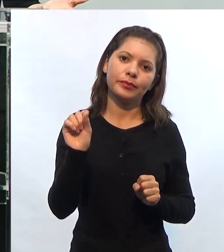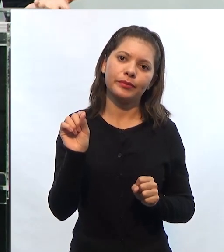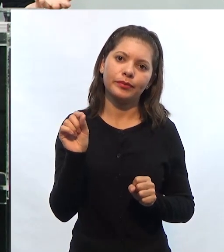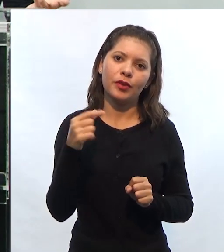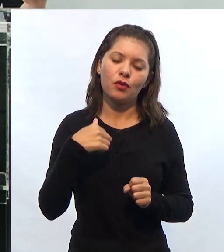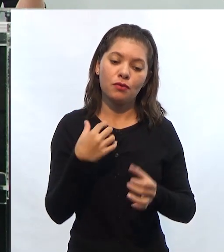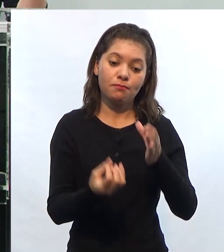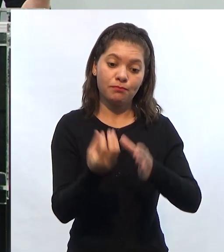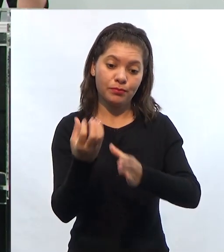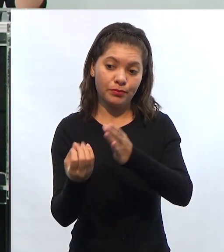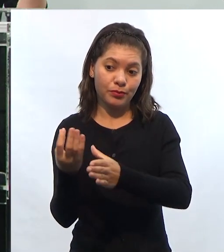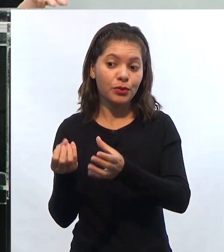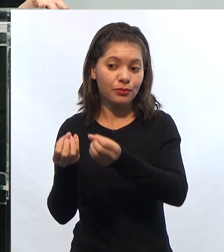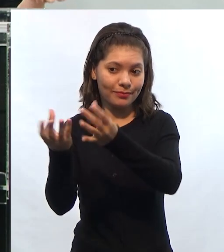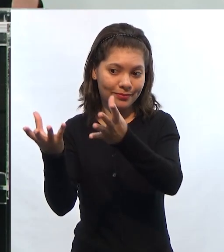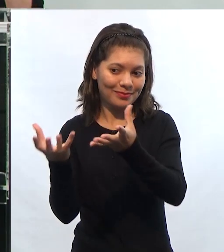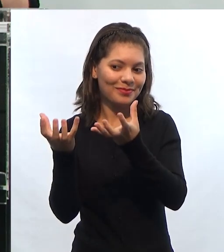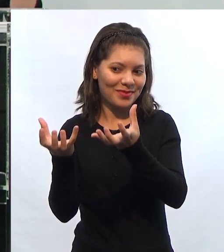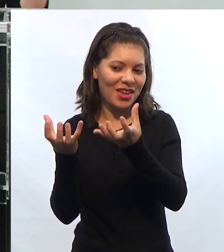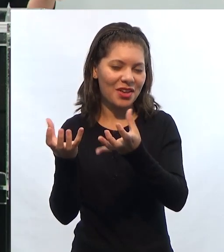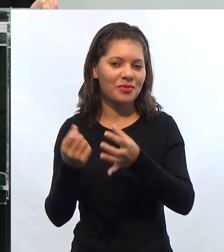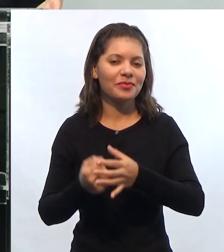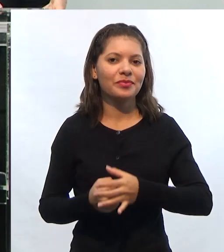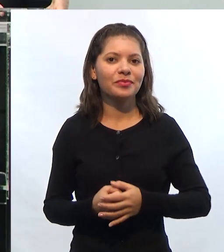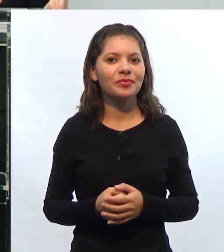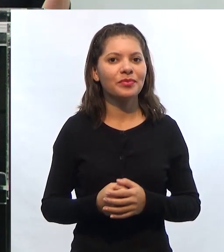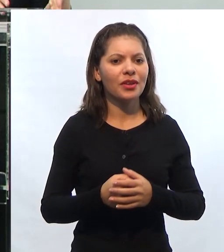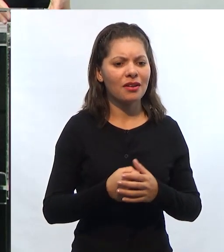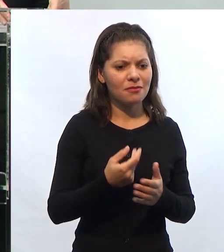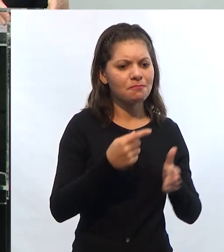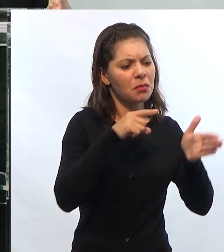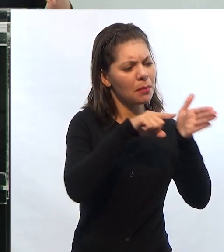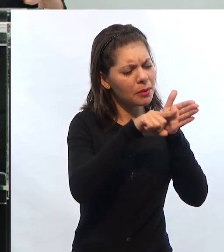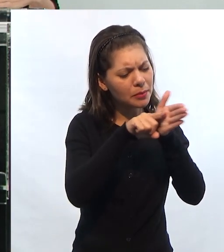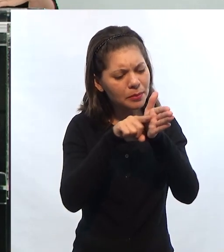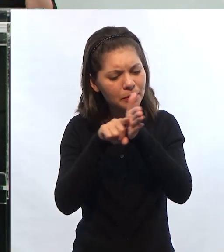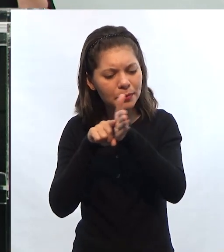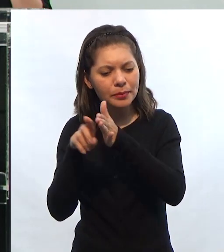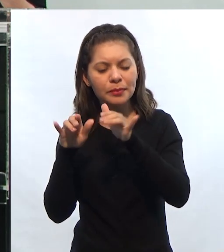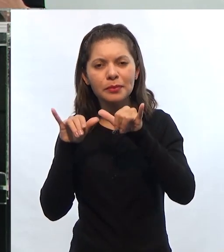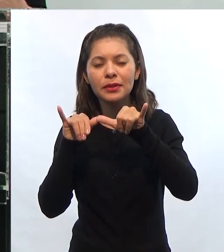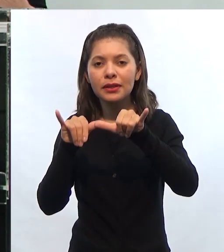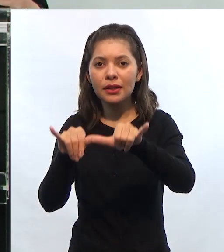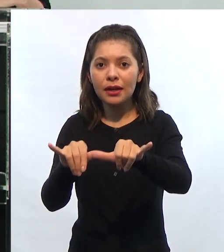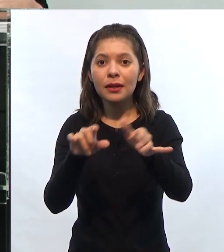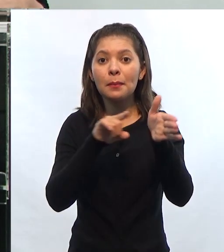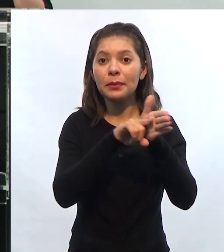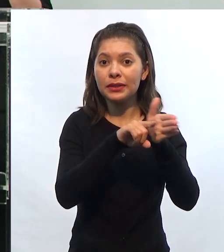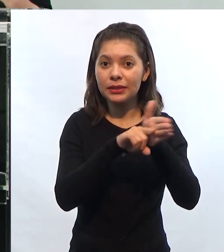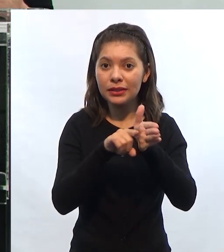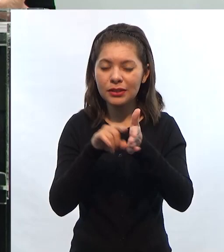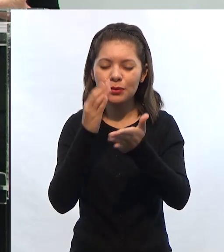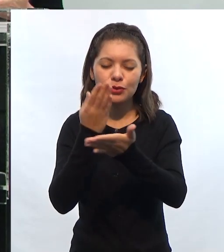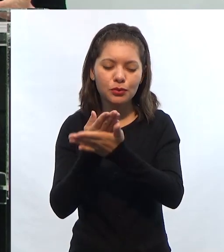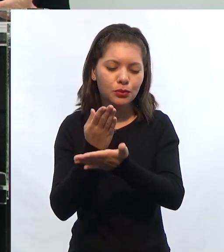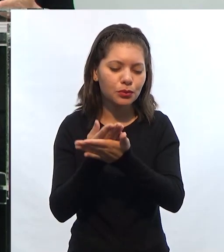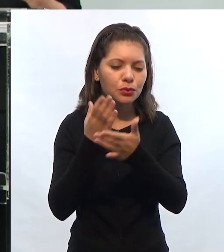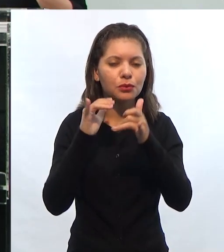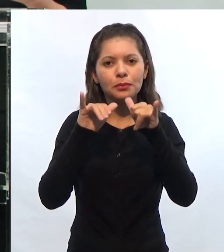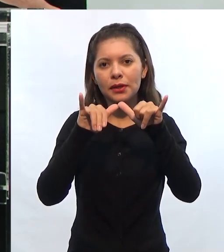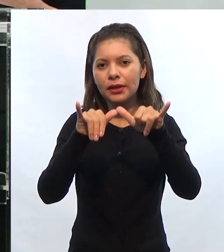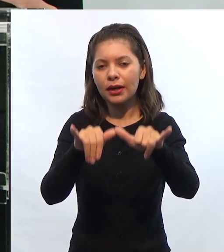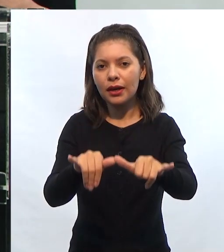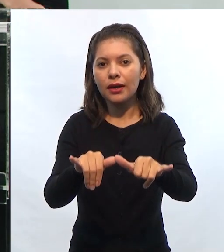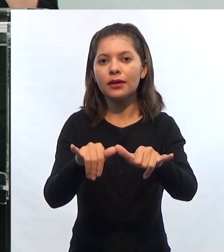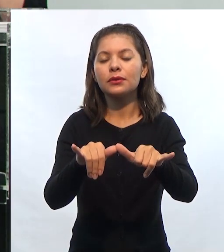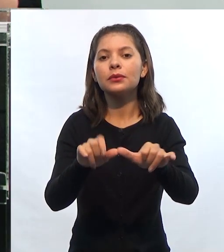que o consumidor está querendo. Vamos pesquisar o mercado. Essa pesquisa do mercado, esse estudo do mercado,